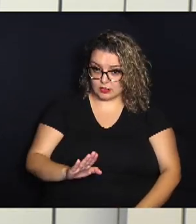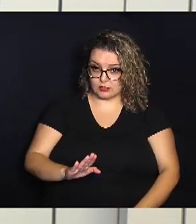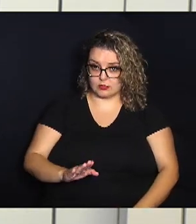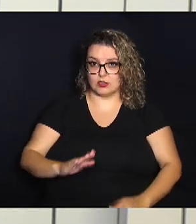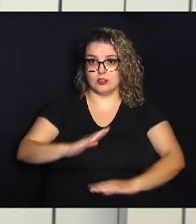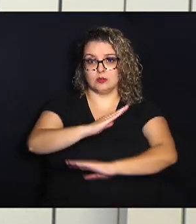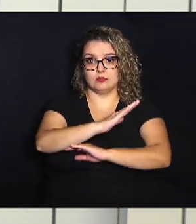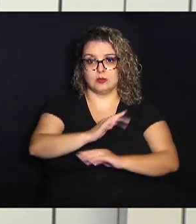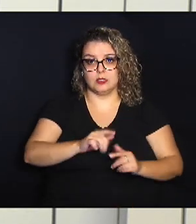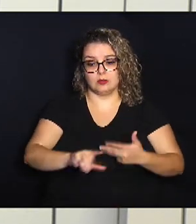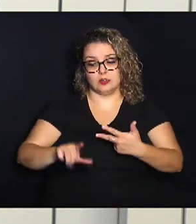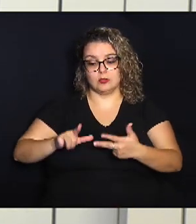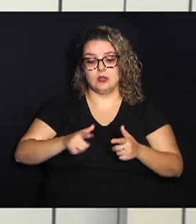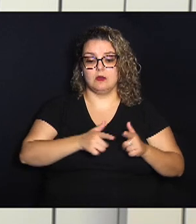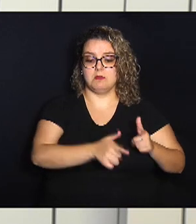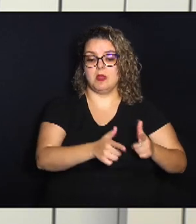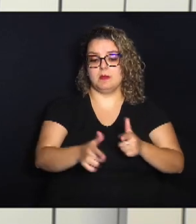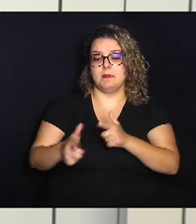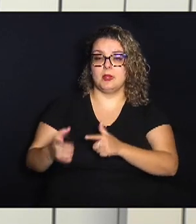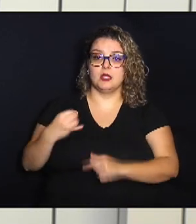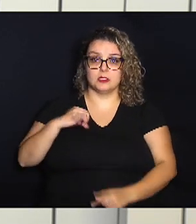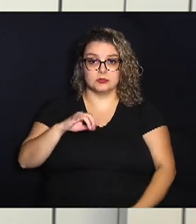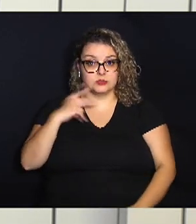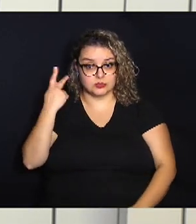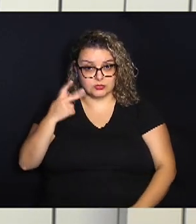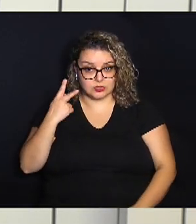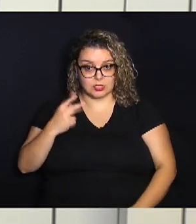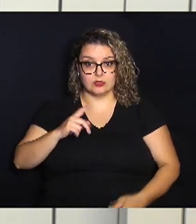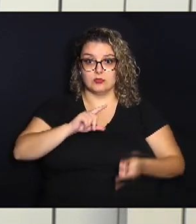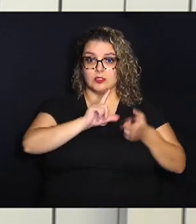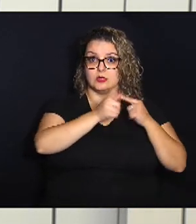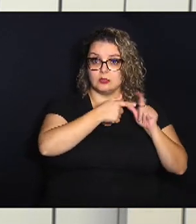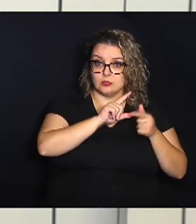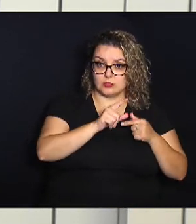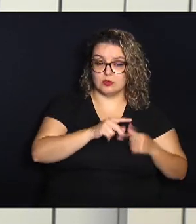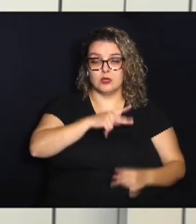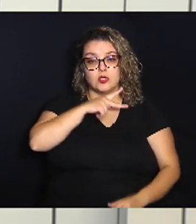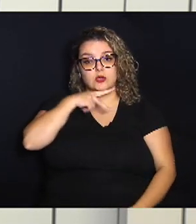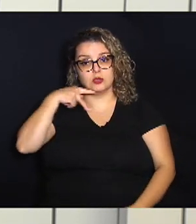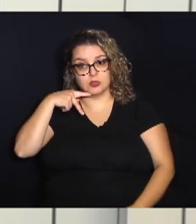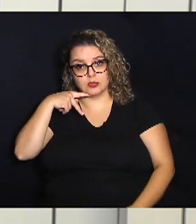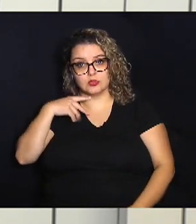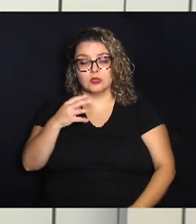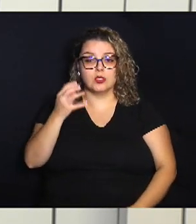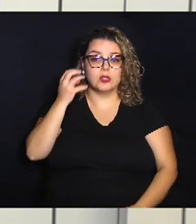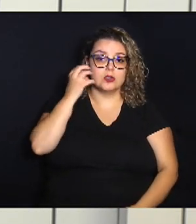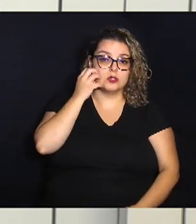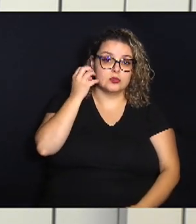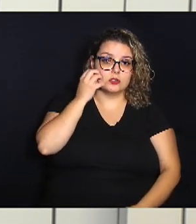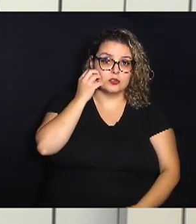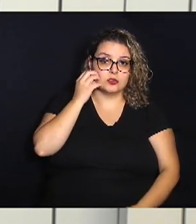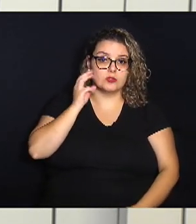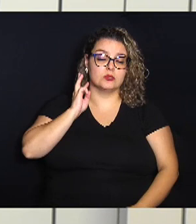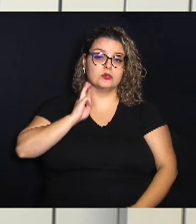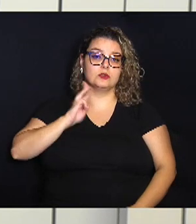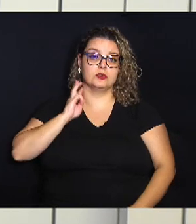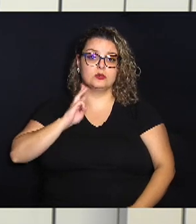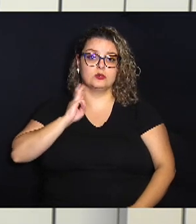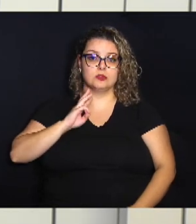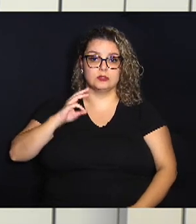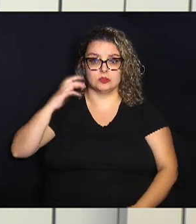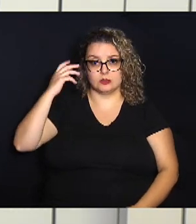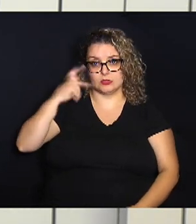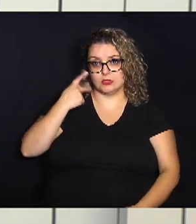massacre no Legislativo caso os vereadores Major Jaime, Permínio Monteiro, Igor Diego, Cecílio Santos